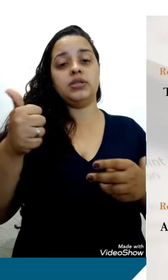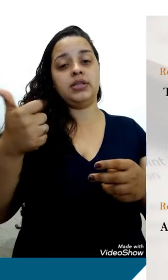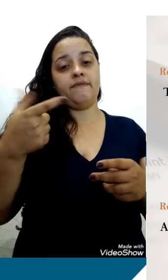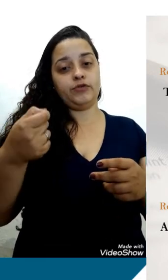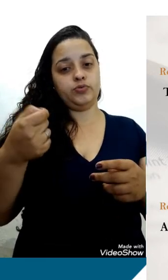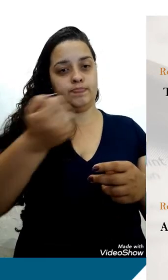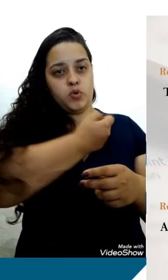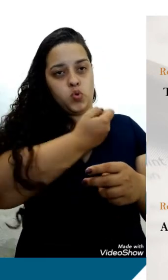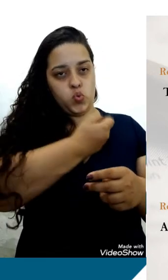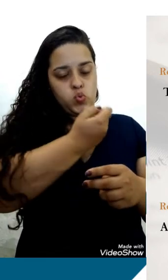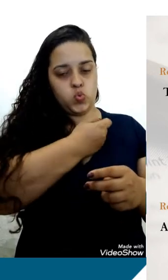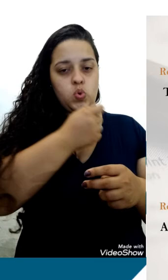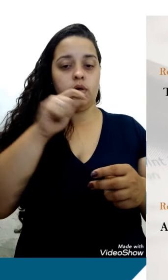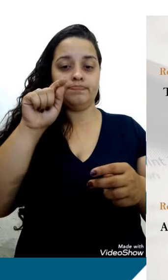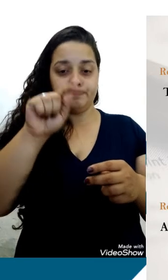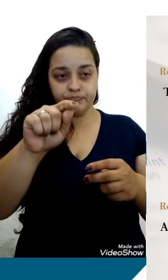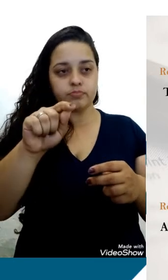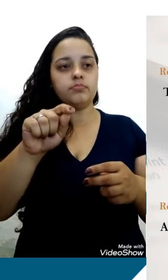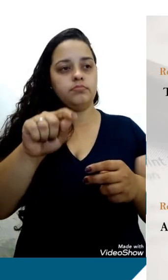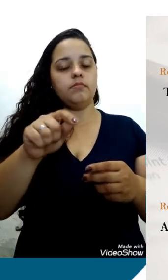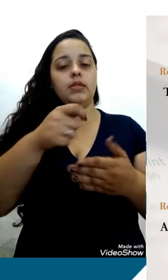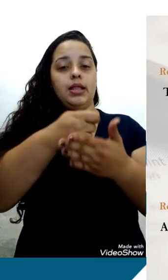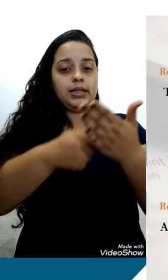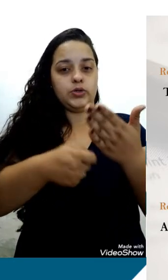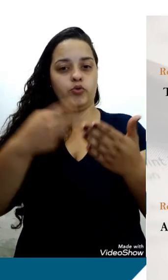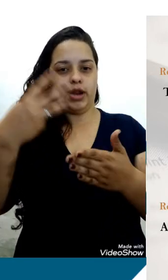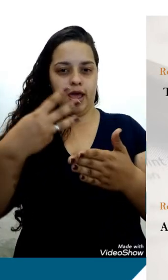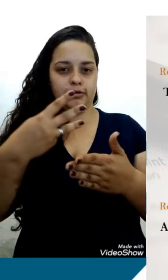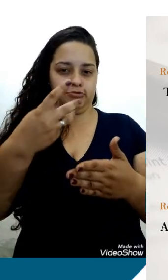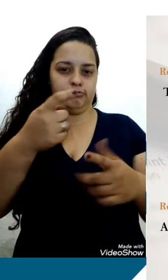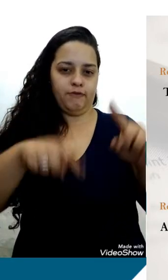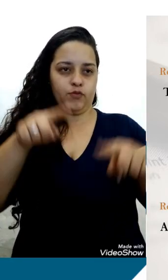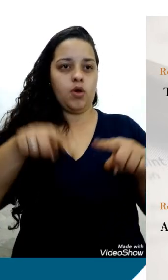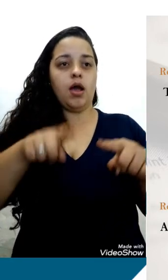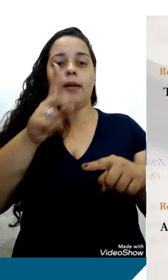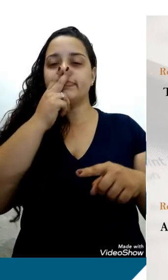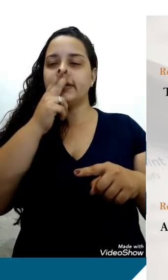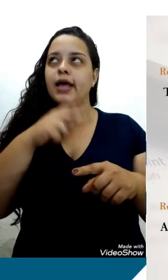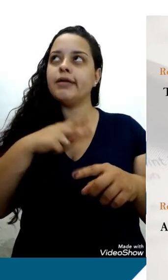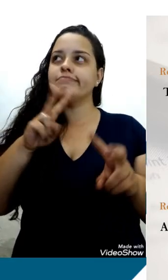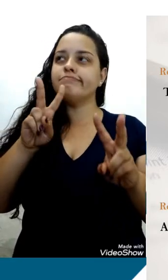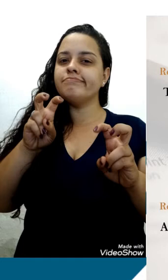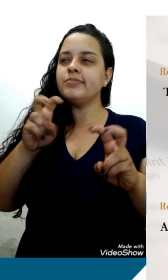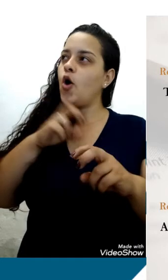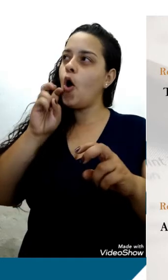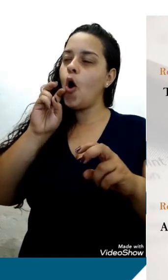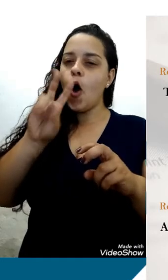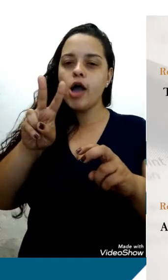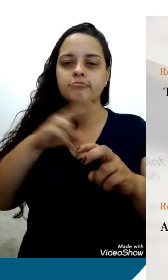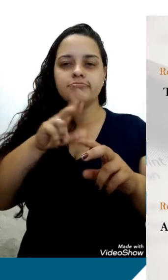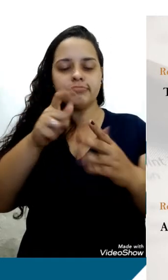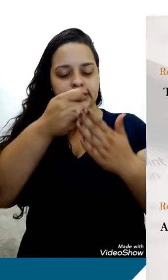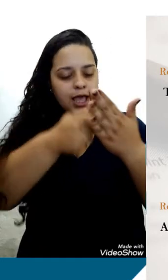competência. E nesse caso, da redação nível 3, a gente vê muito repertório baseado nos textos motivadores. Então,